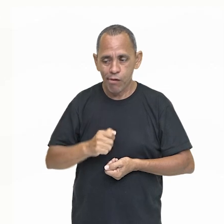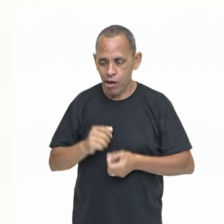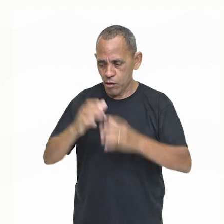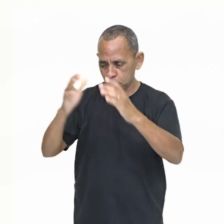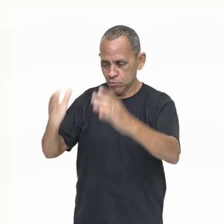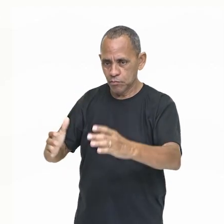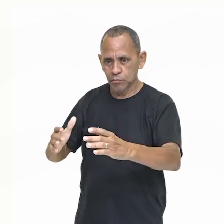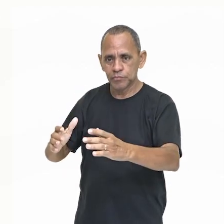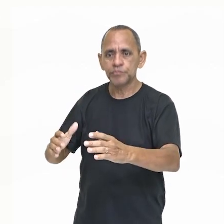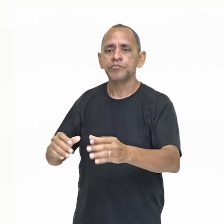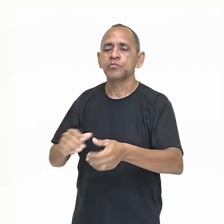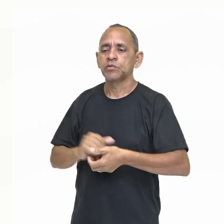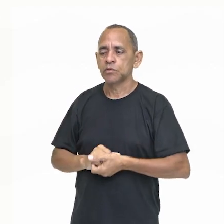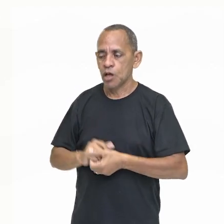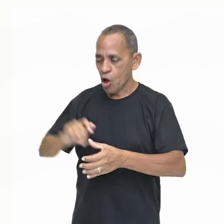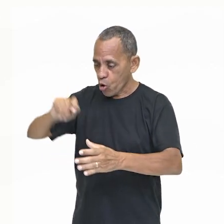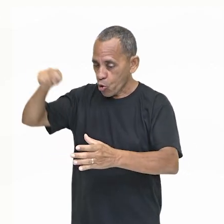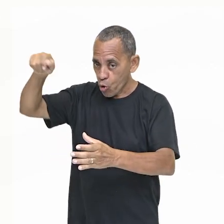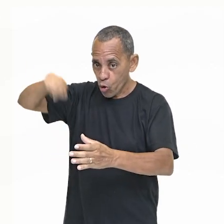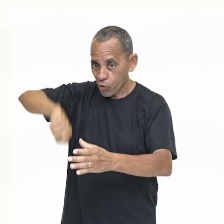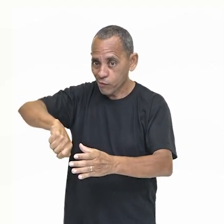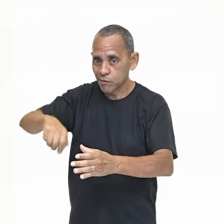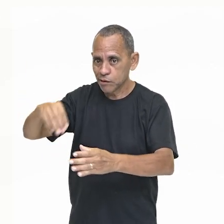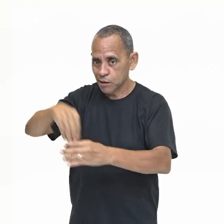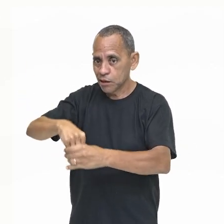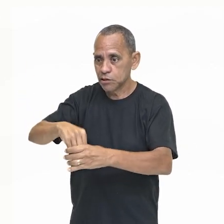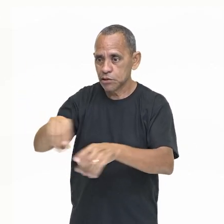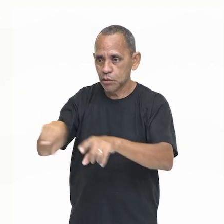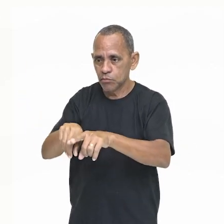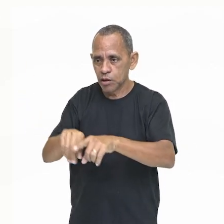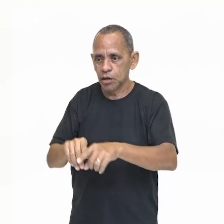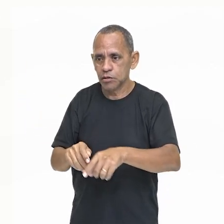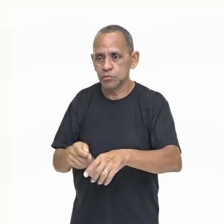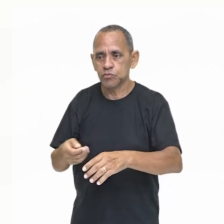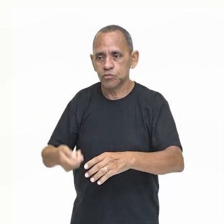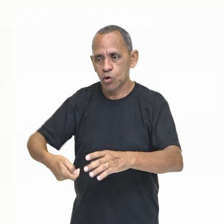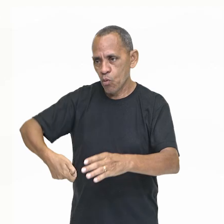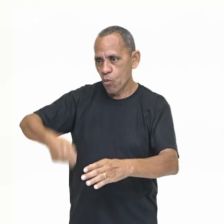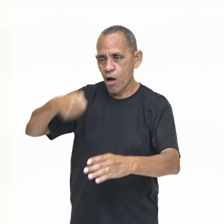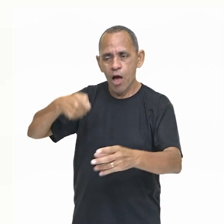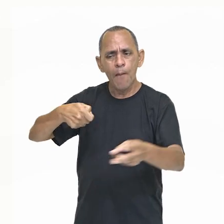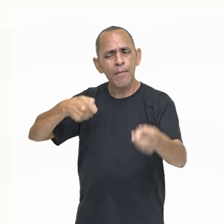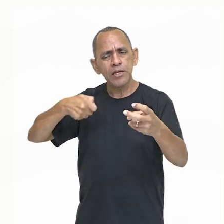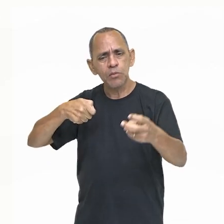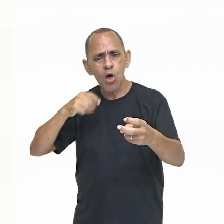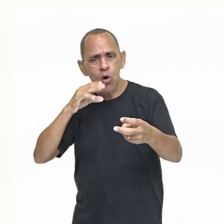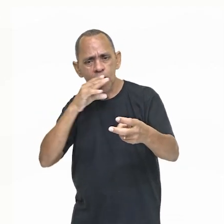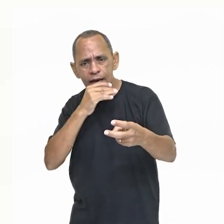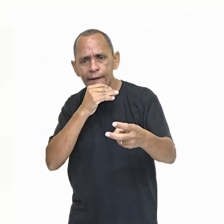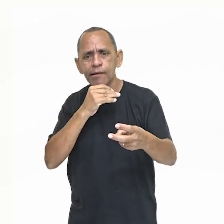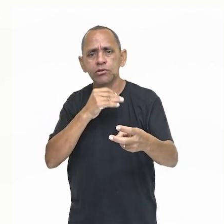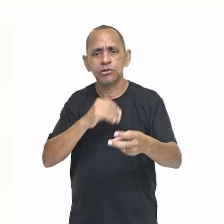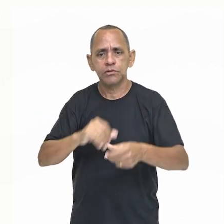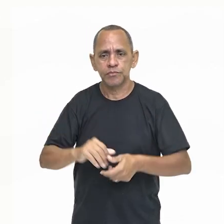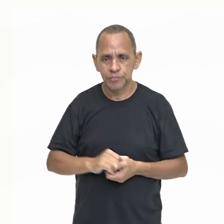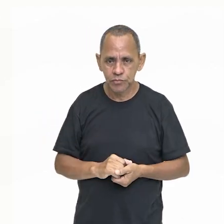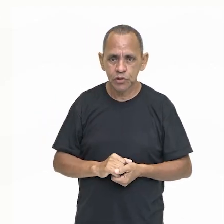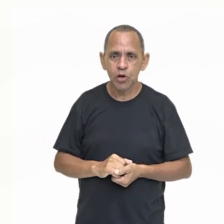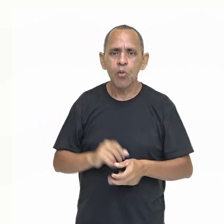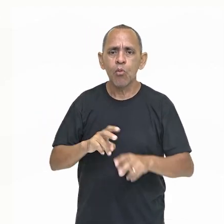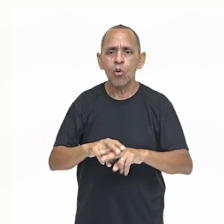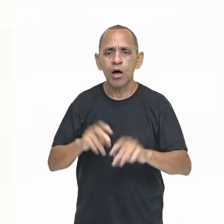irei pegar essa colher. Você vai perceber que a colher ficou quente, ou seja, ficou com uma alta